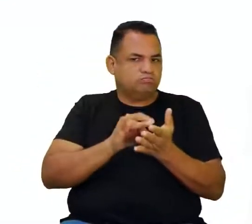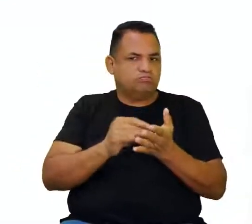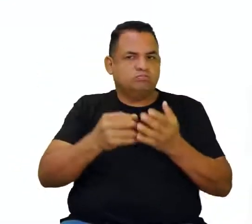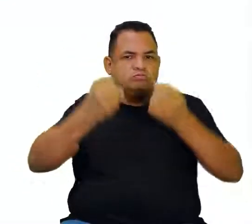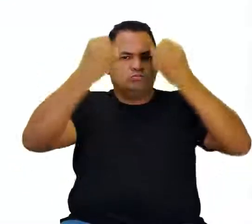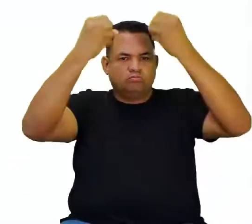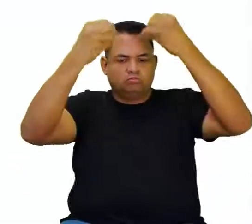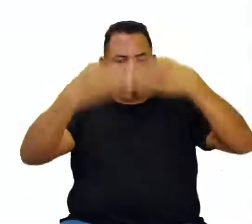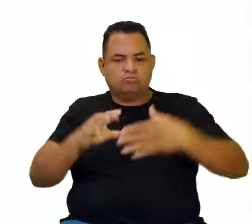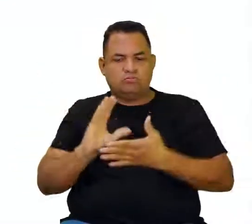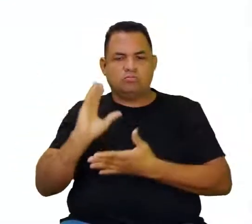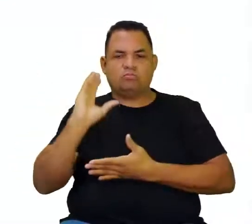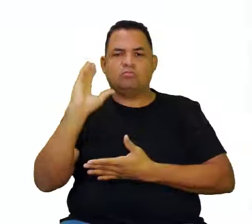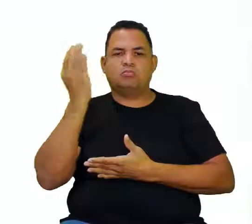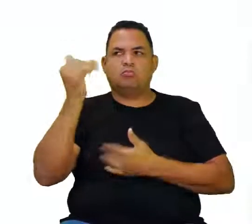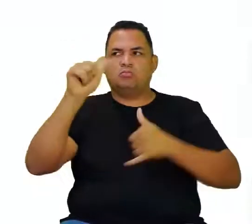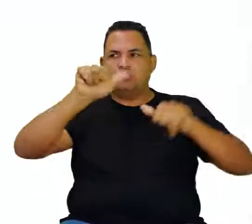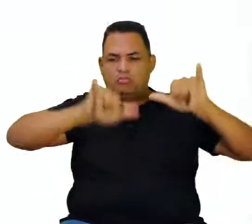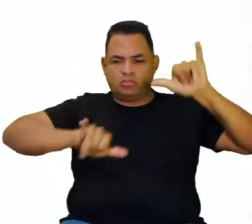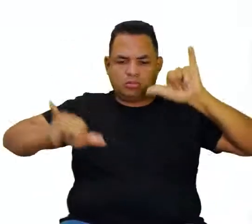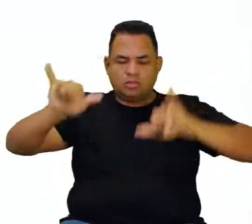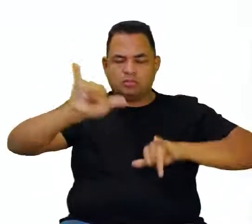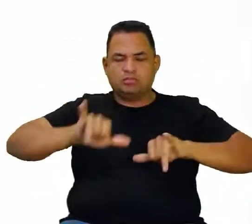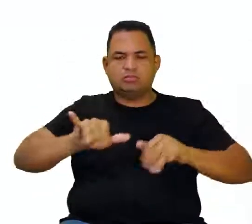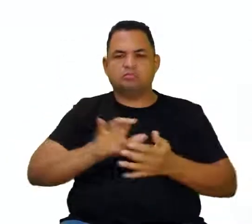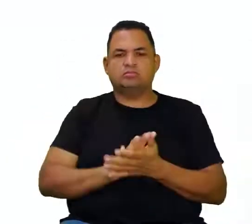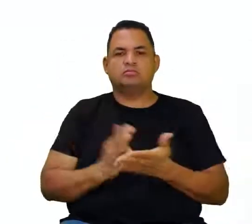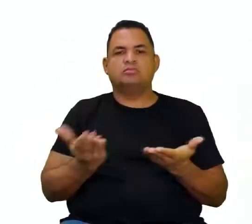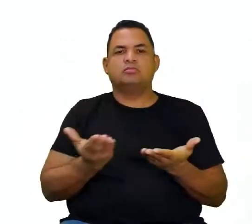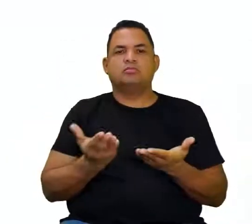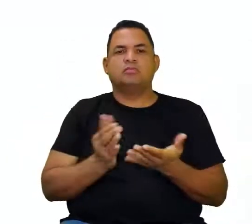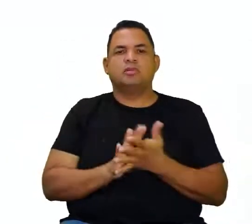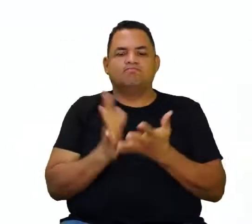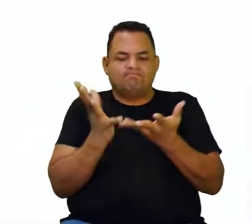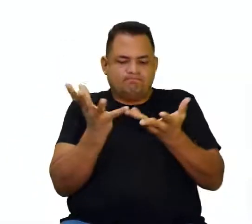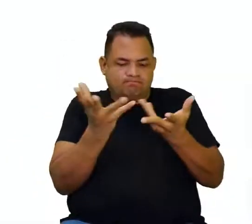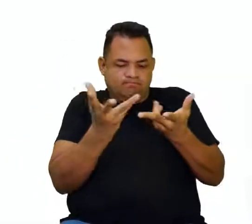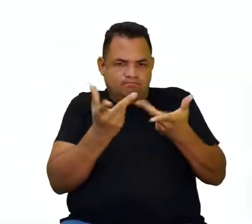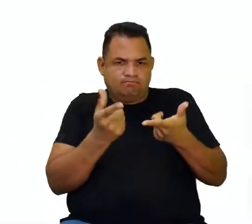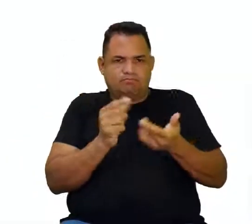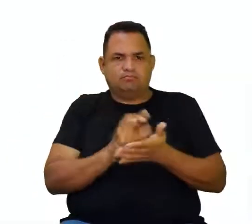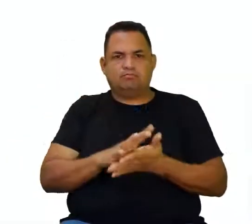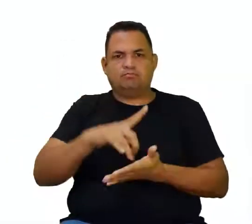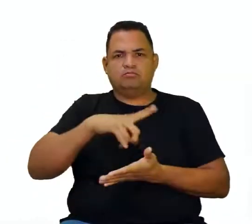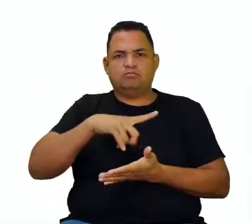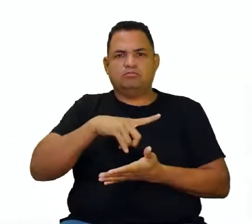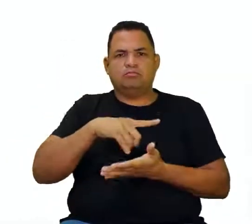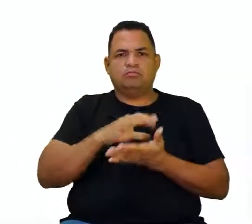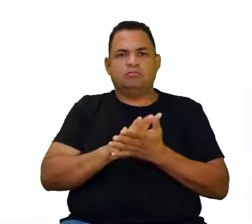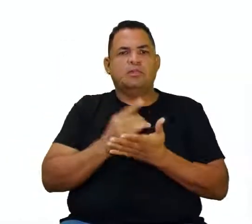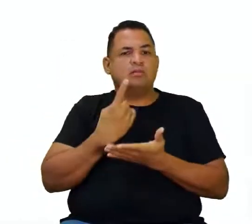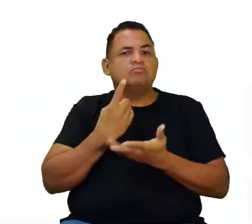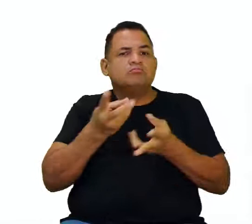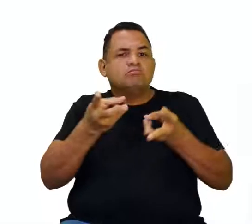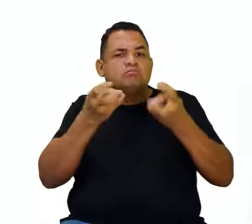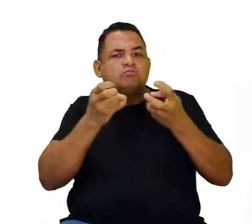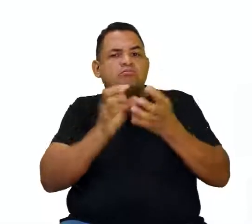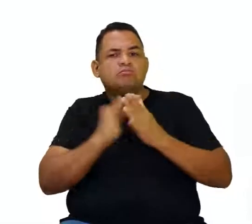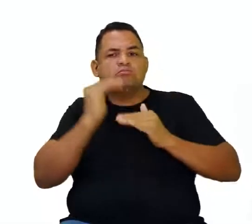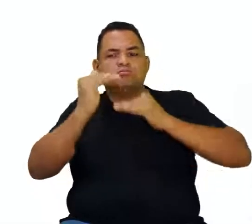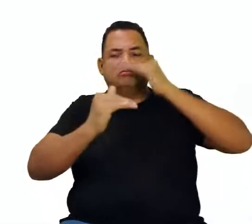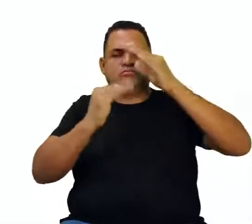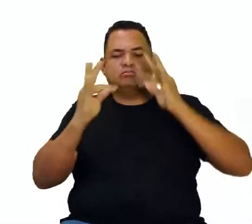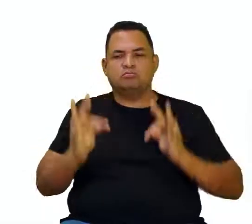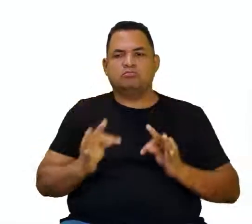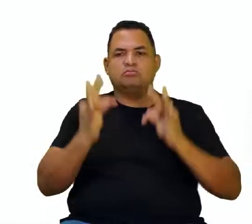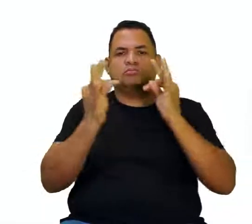validade para a explicação dos fenômenos químicos. E como habilidade nós vamos ter identificar e desenvolver técnicas gerais